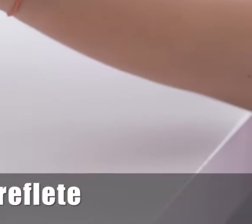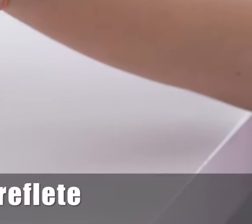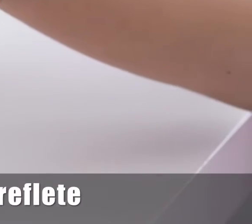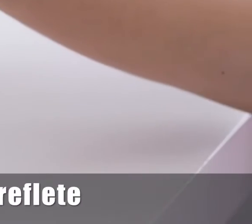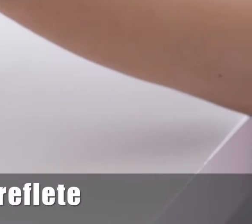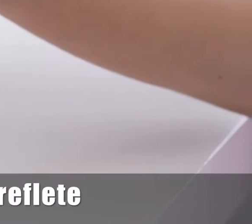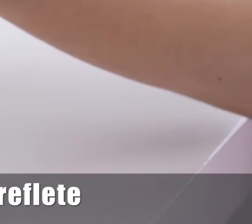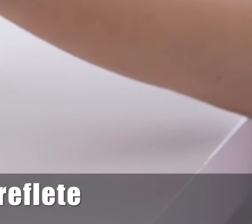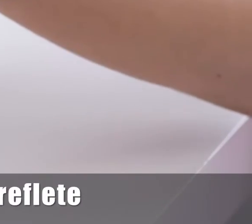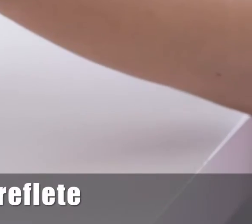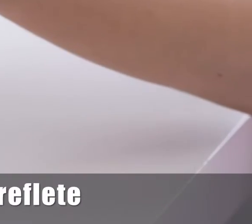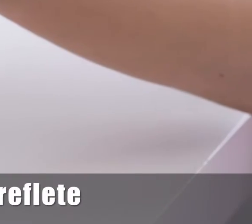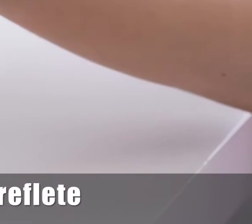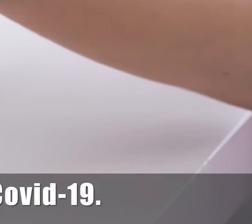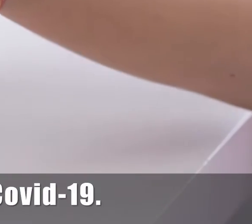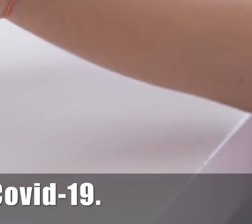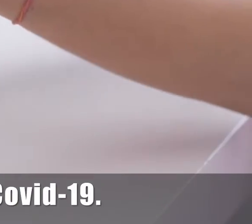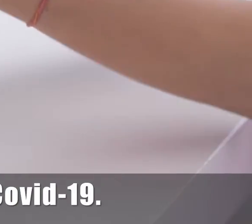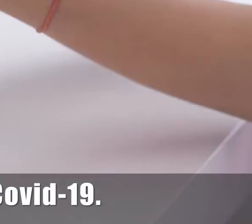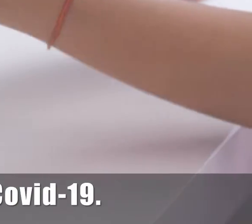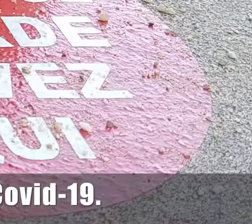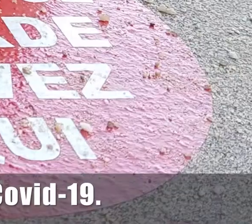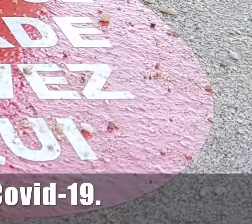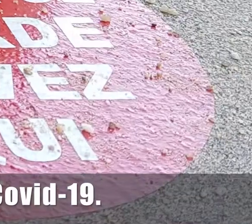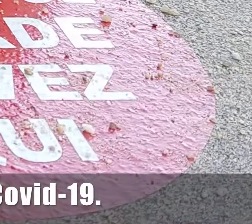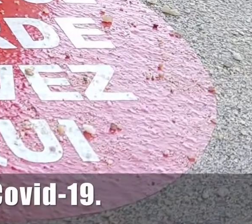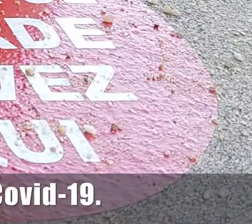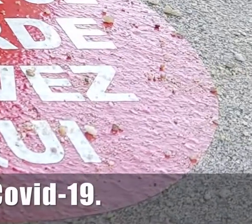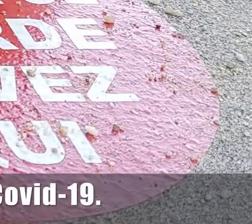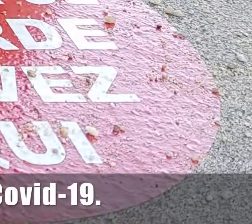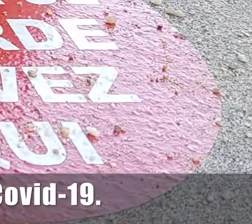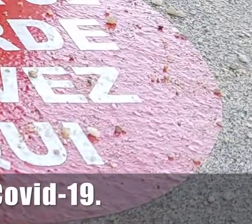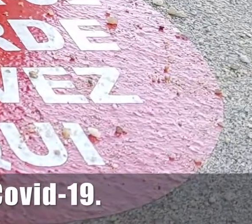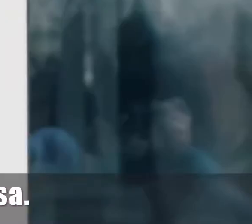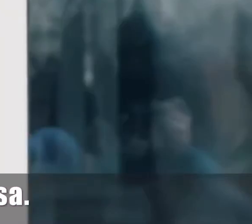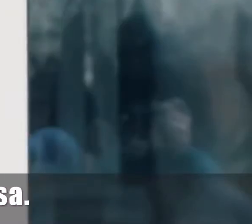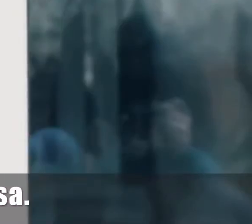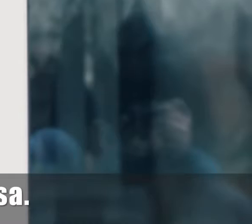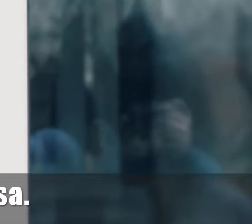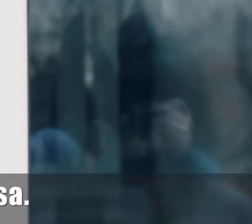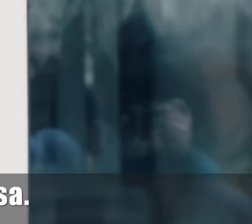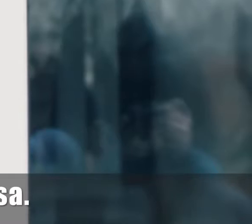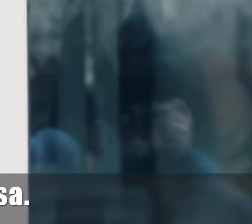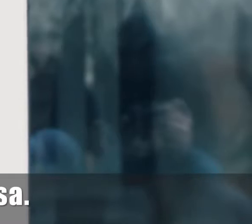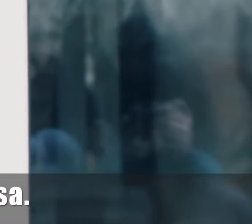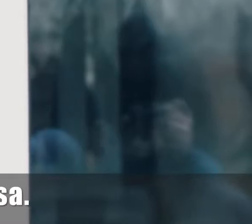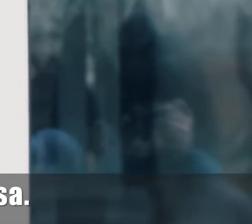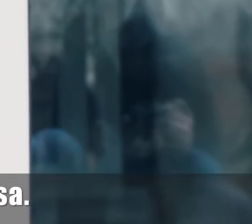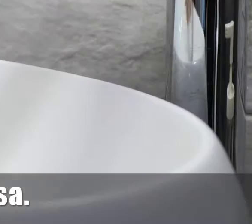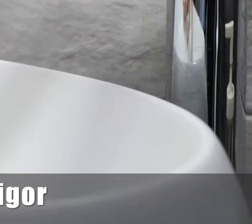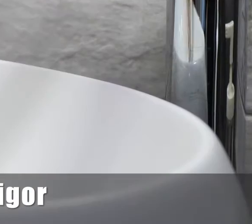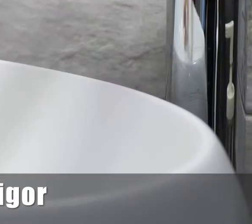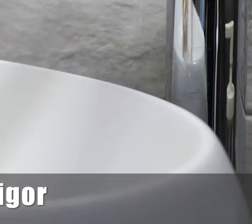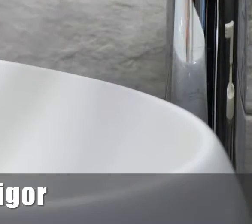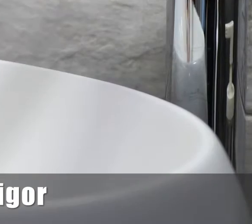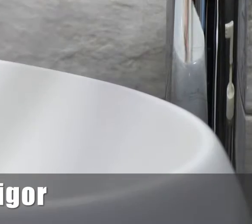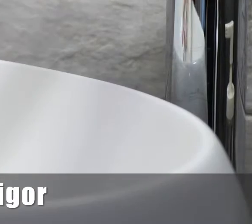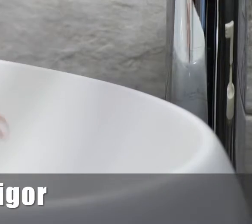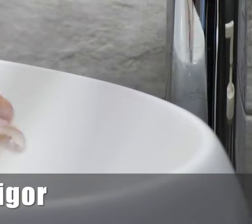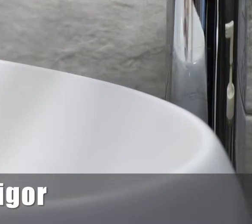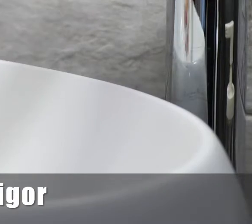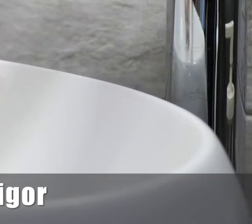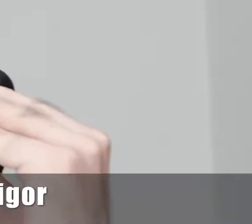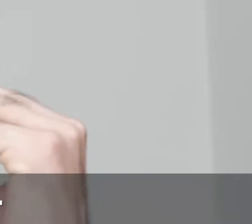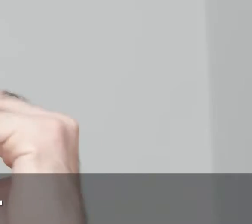o comportamento da sociedade reflete diretamente nos indicadores da cor 2019 Se for possível fica em casa Se tiver